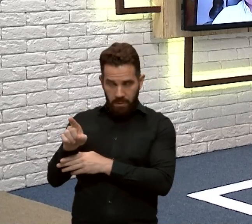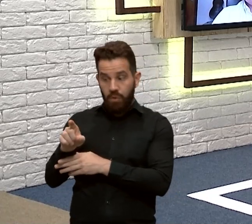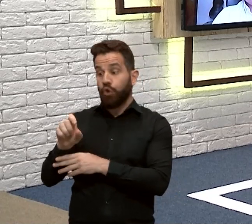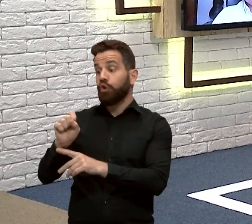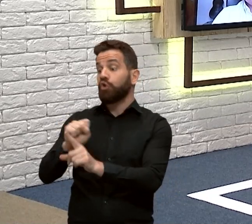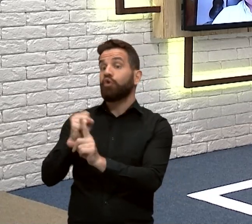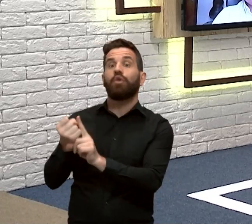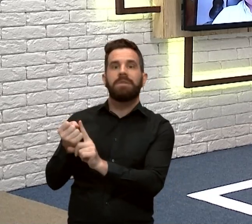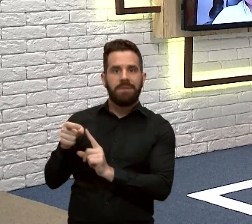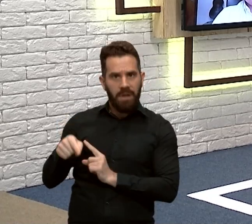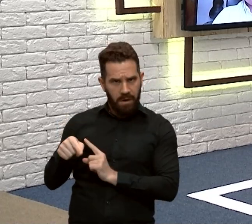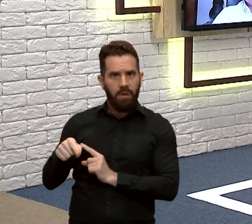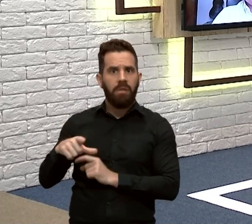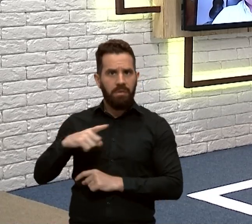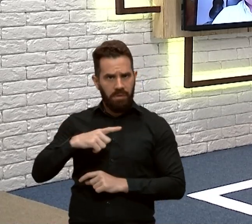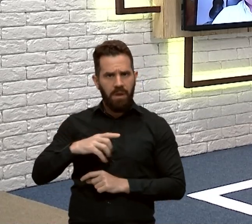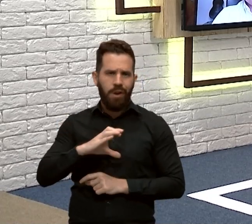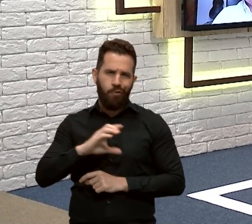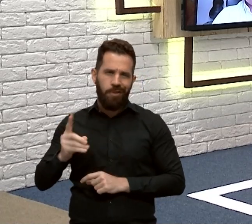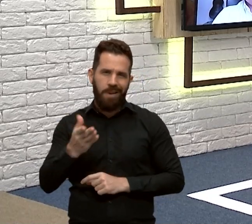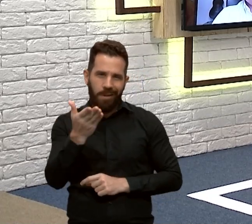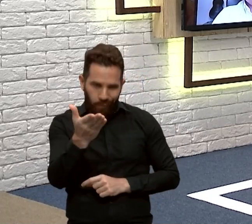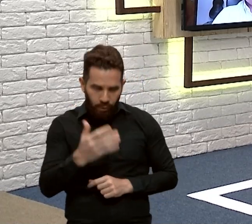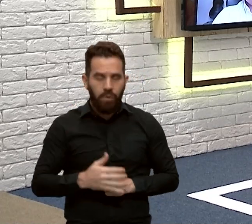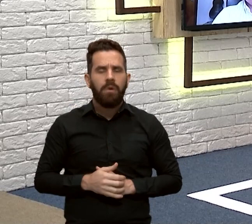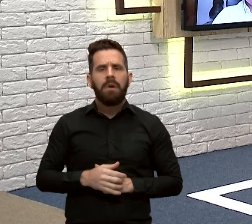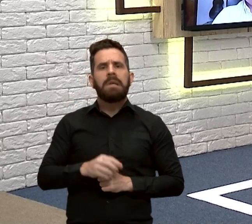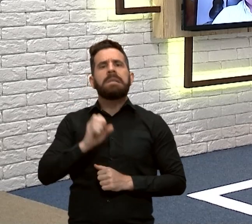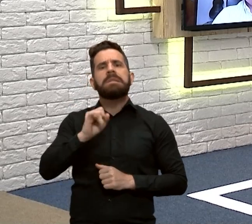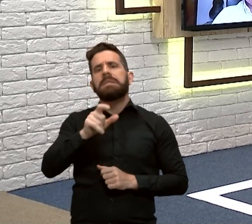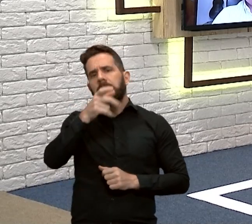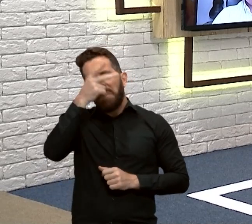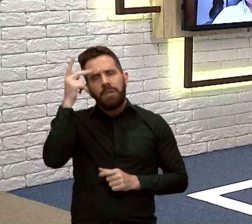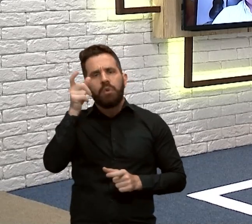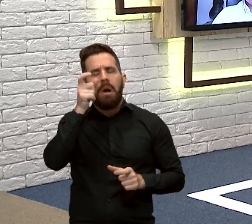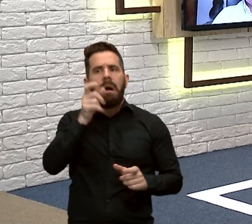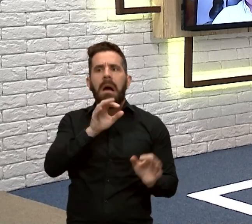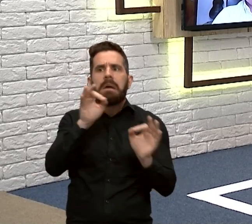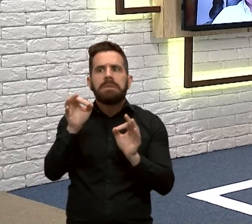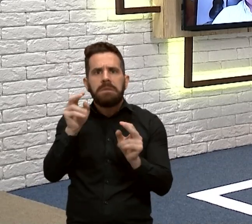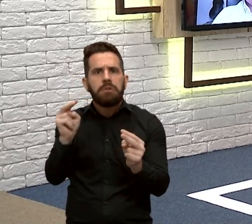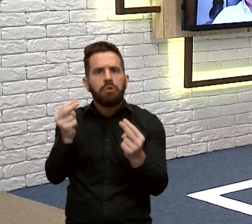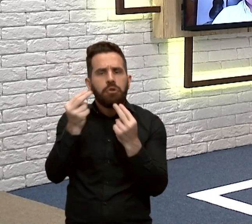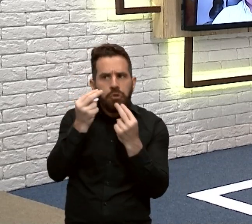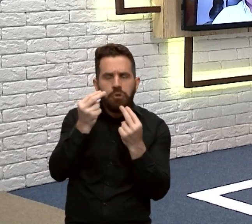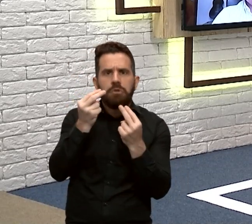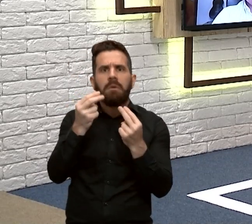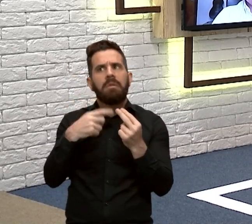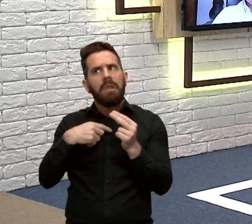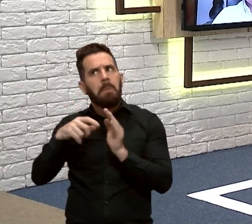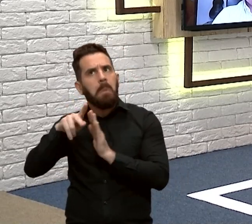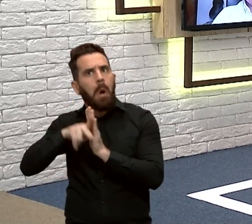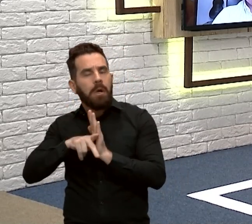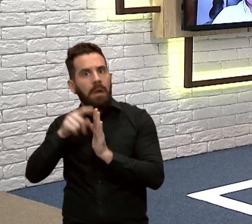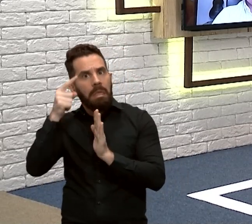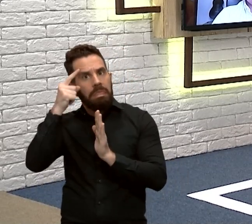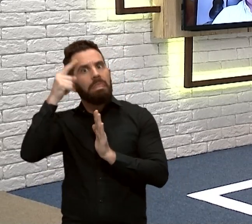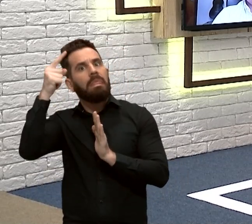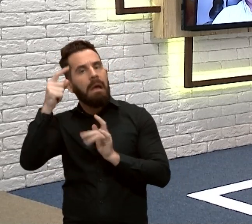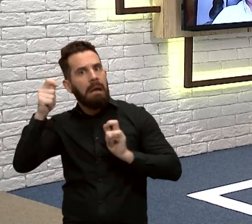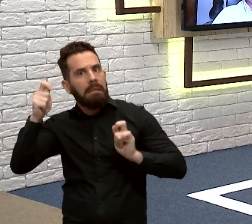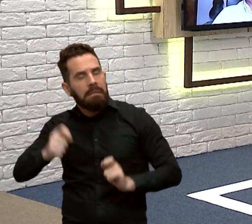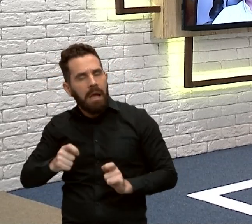nos assistindo pensar que tem um projeto interessante, que poderia ser incubado, como fazer isso? Como acessar